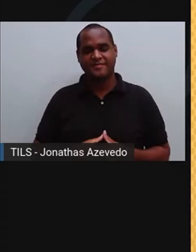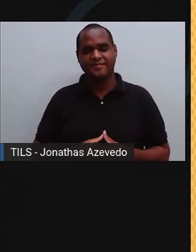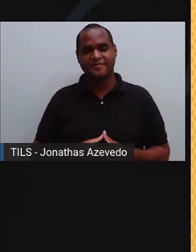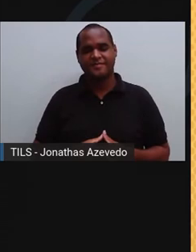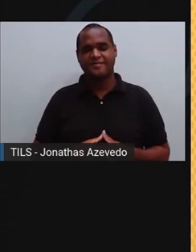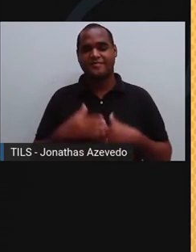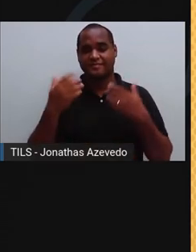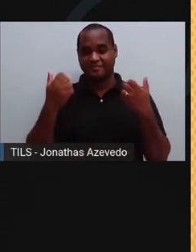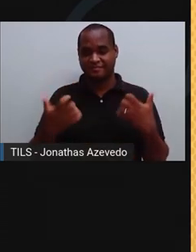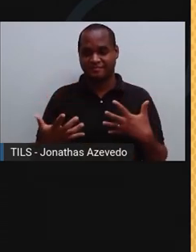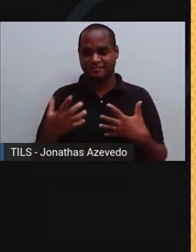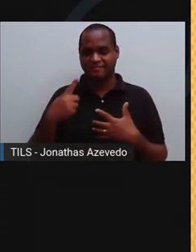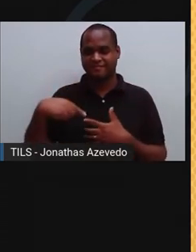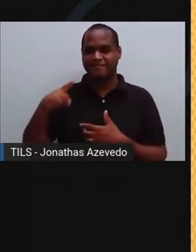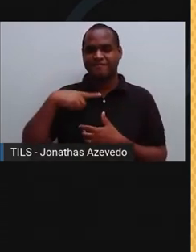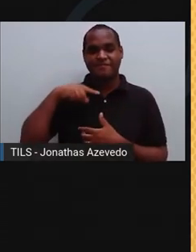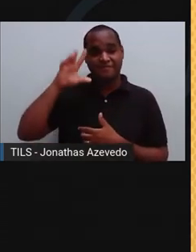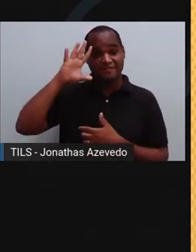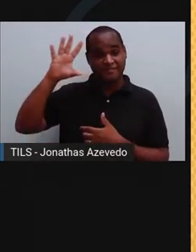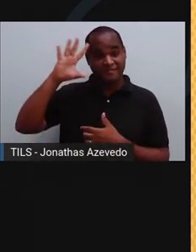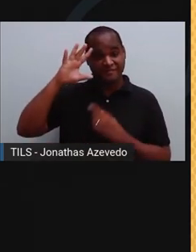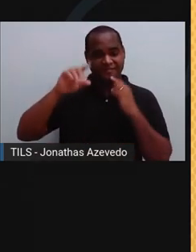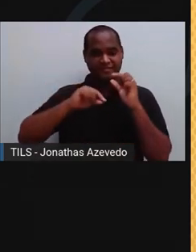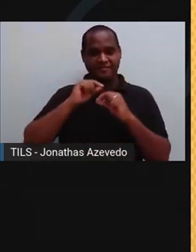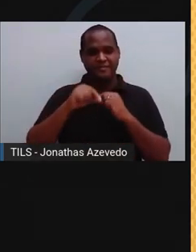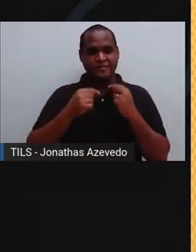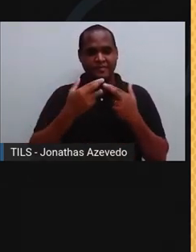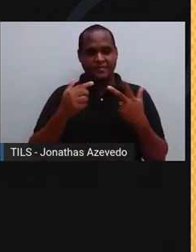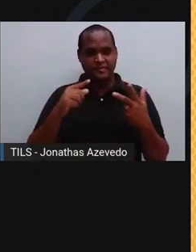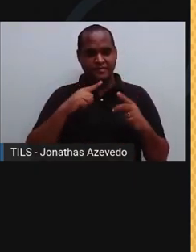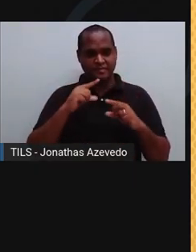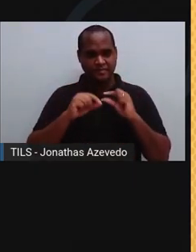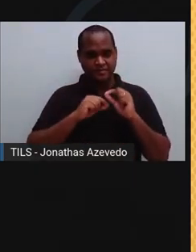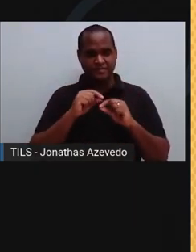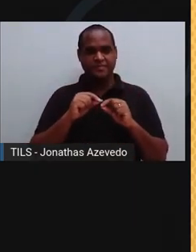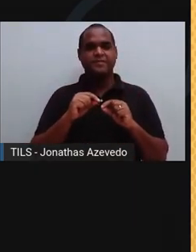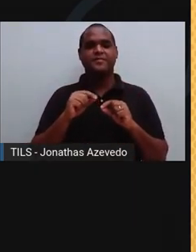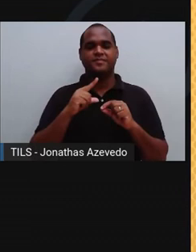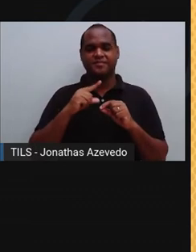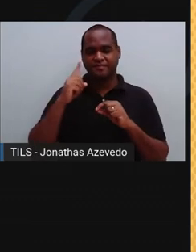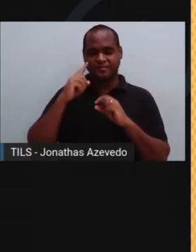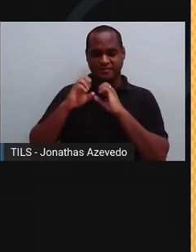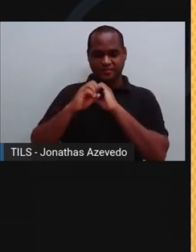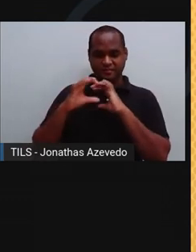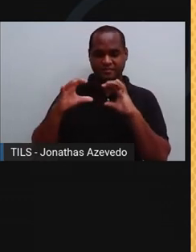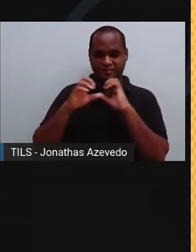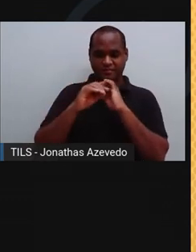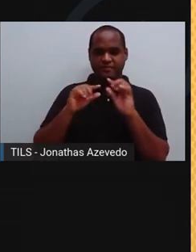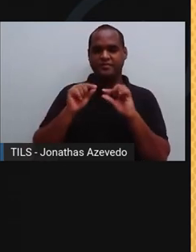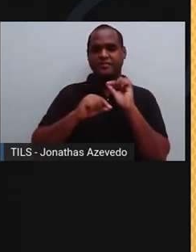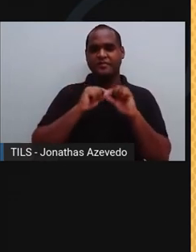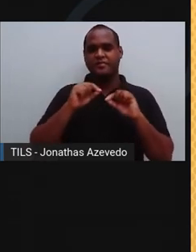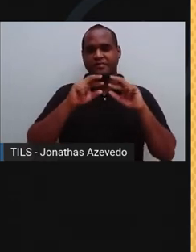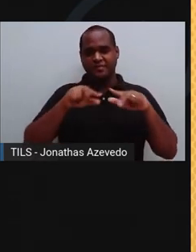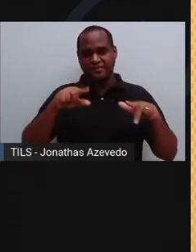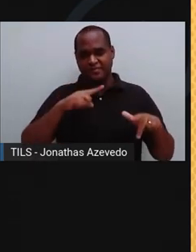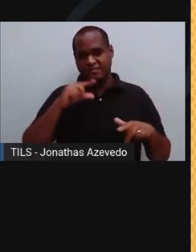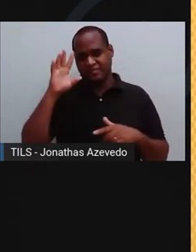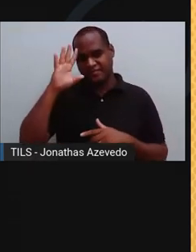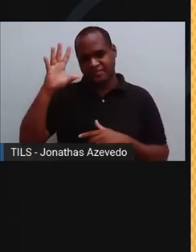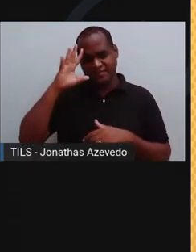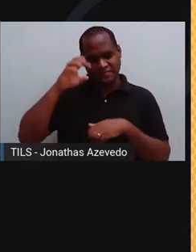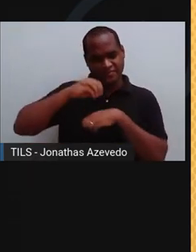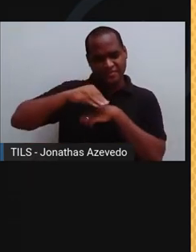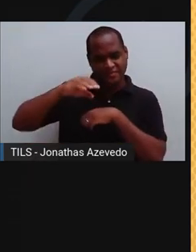Vamos imaginar que estamos comendo esta fruta. Quando ela chegar na boca, as substâncias químicas presentes na maçã entrarão em